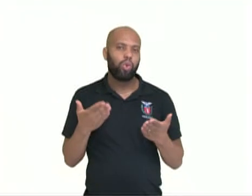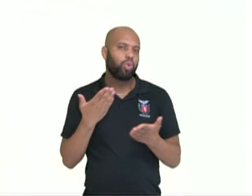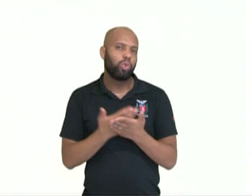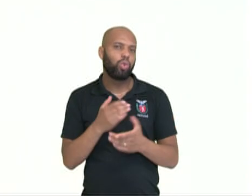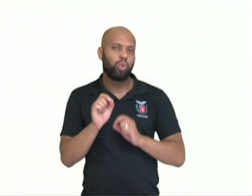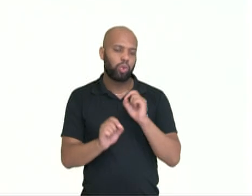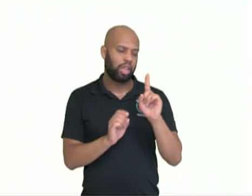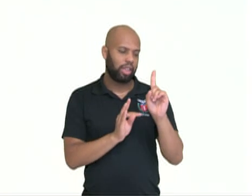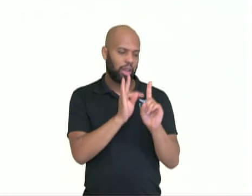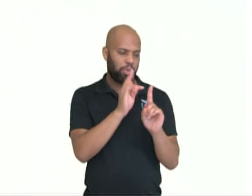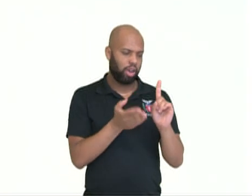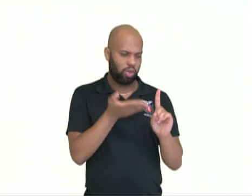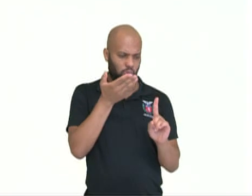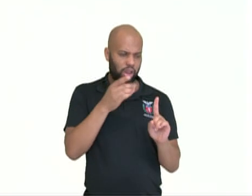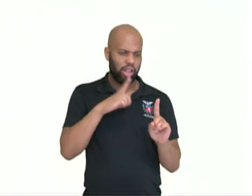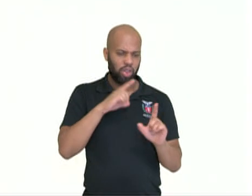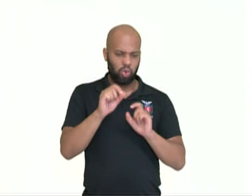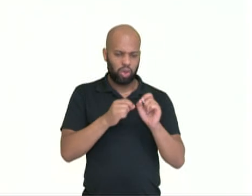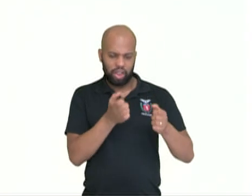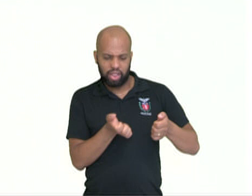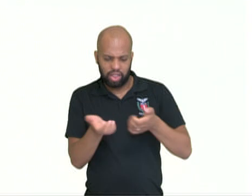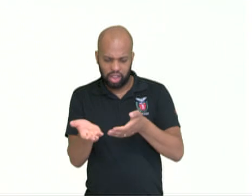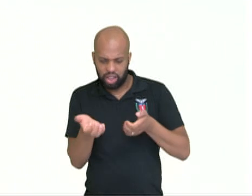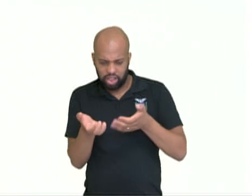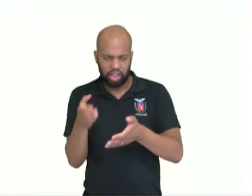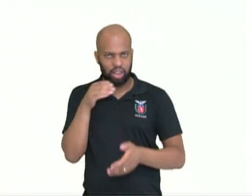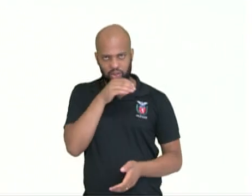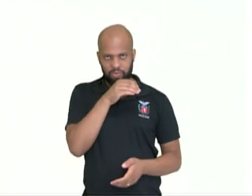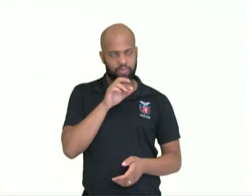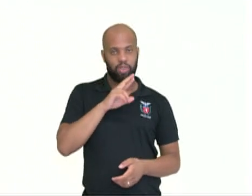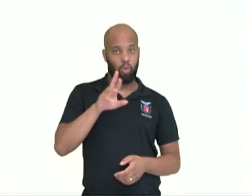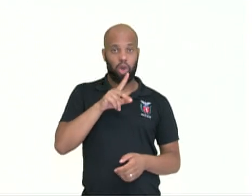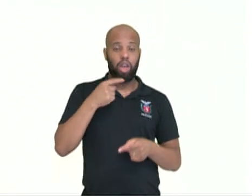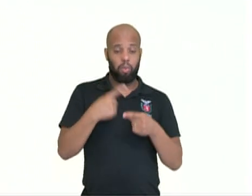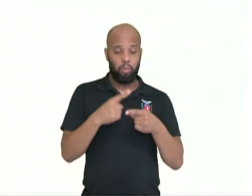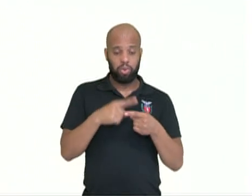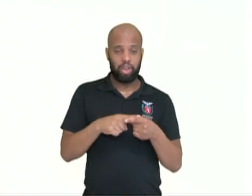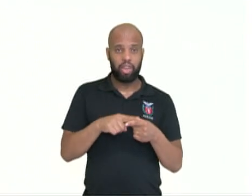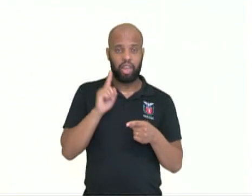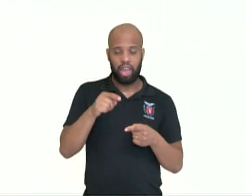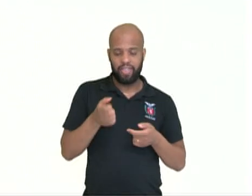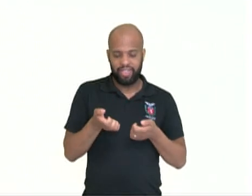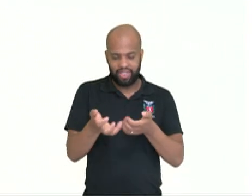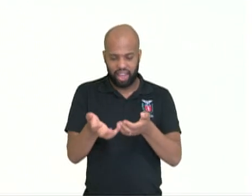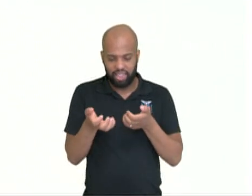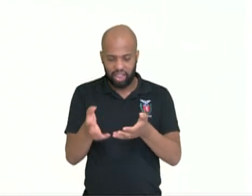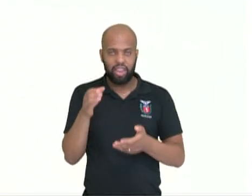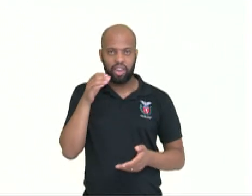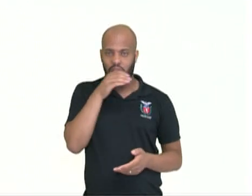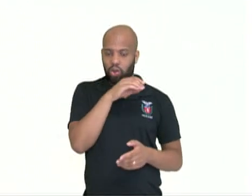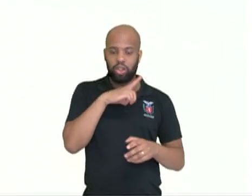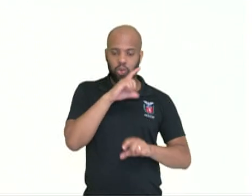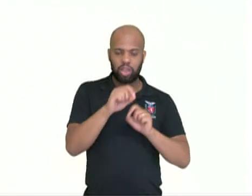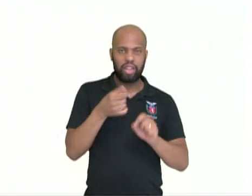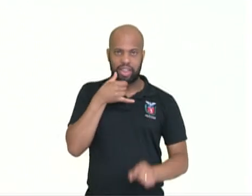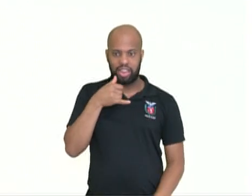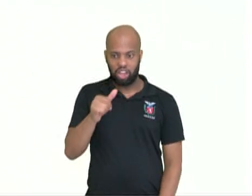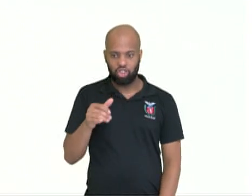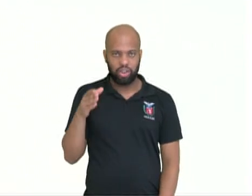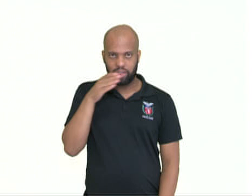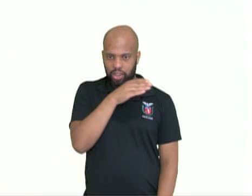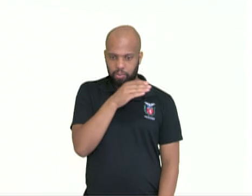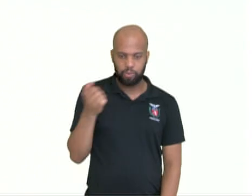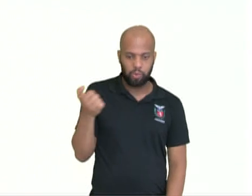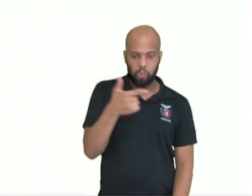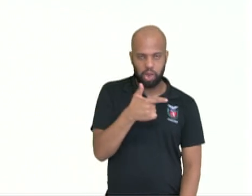não é sinônimo de fonte de calor, porque para ser fonte de calor precisa ter muita energia térmica além da